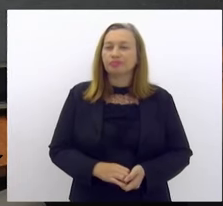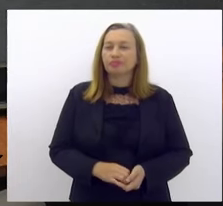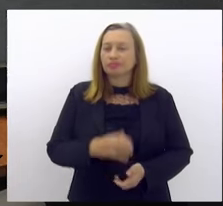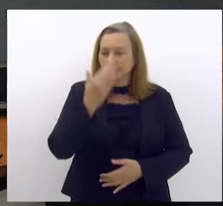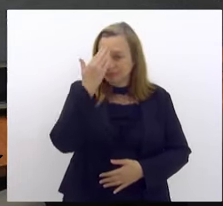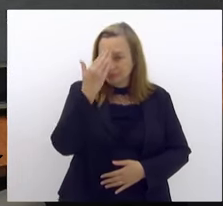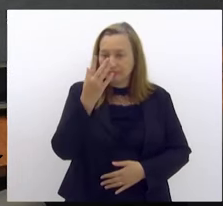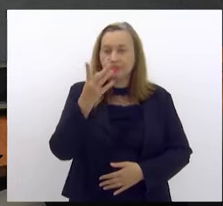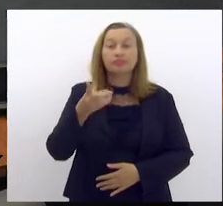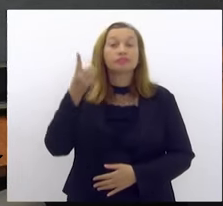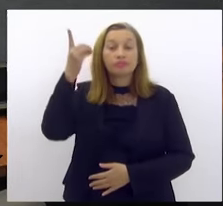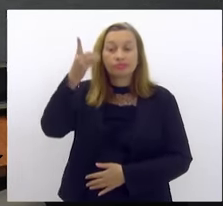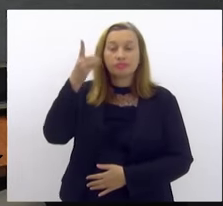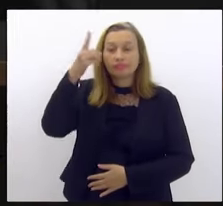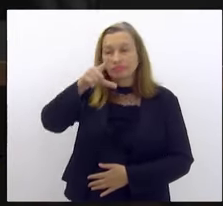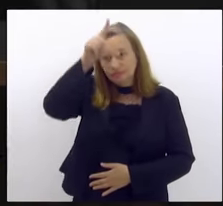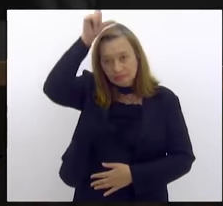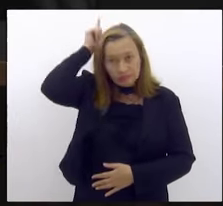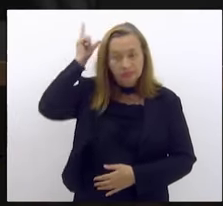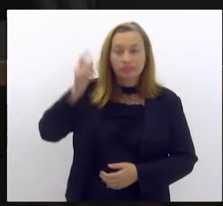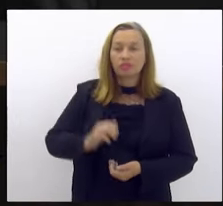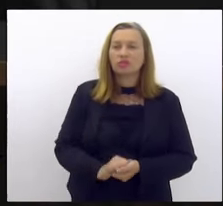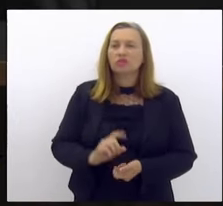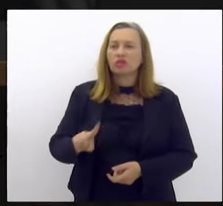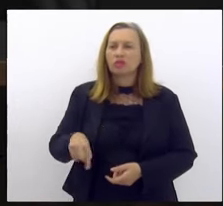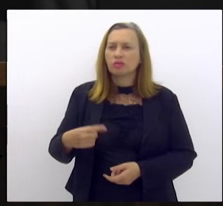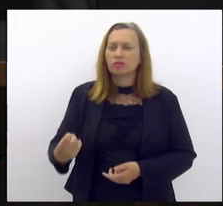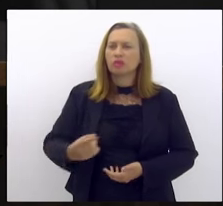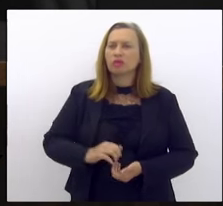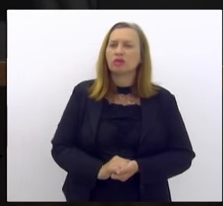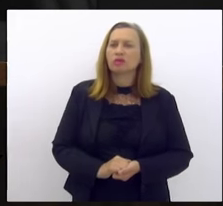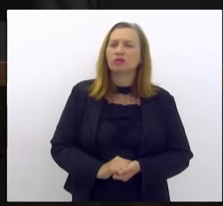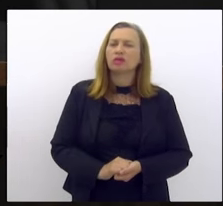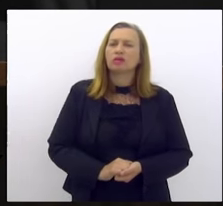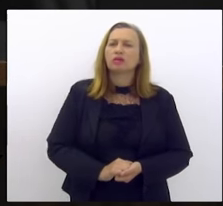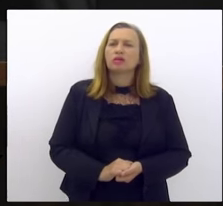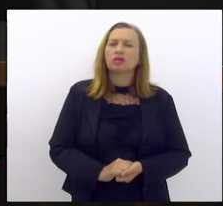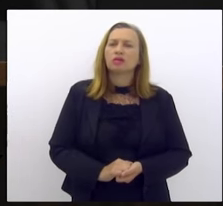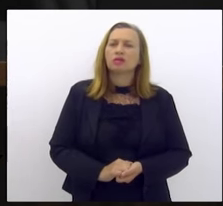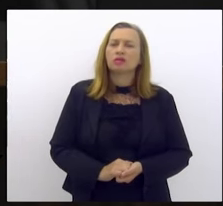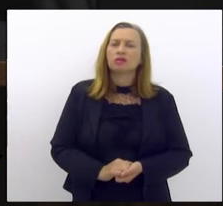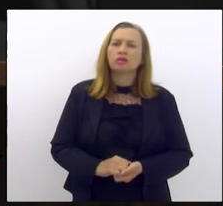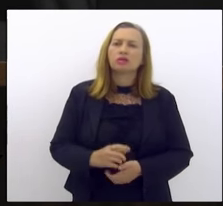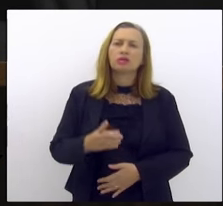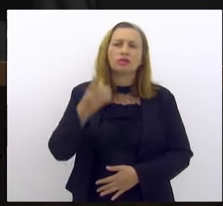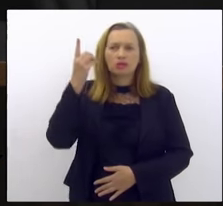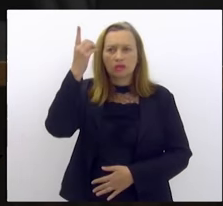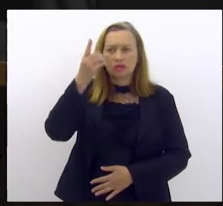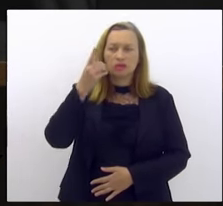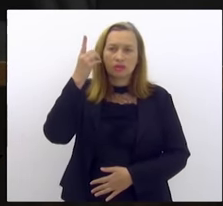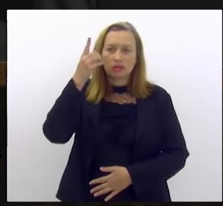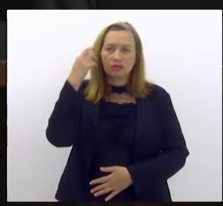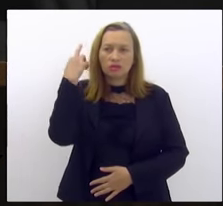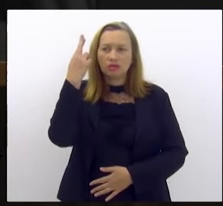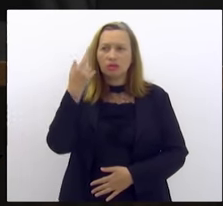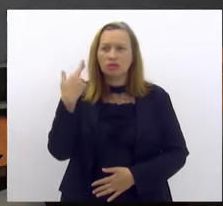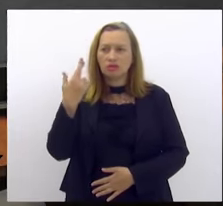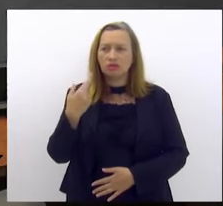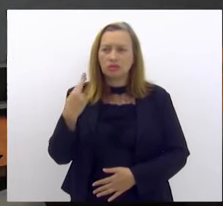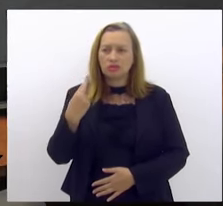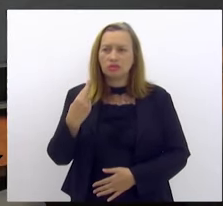Obrigado aí, nobre deputado Luiz Paulo. O próximo orador é a nossa nobre deputada Renata Souza.